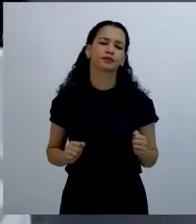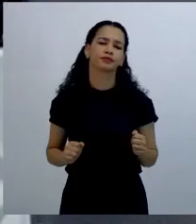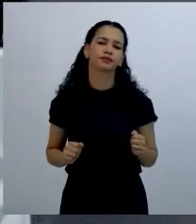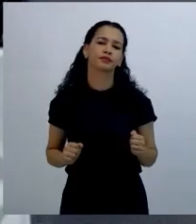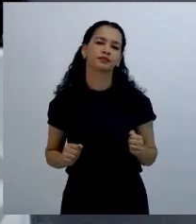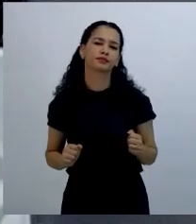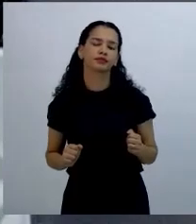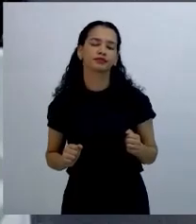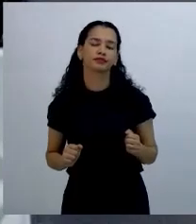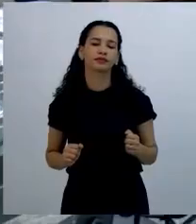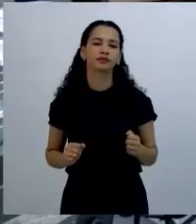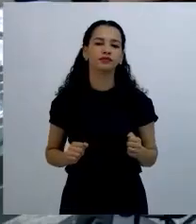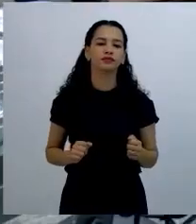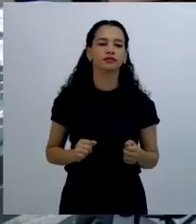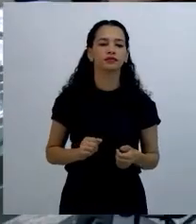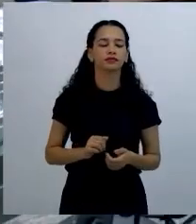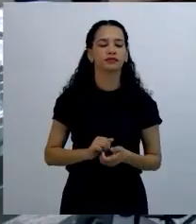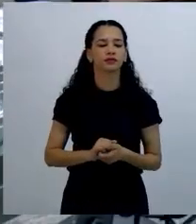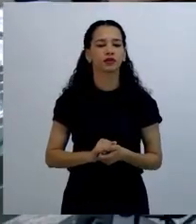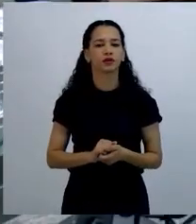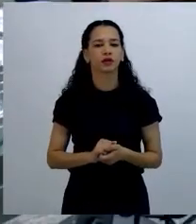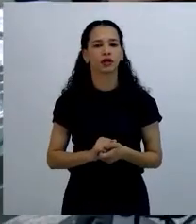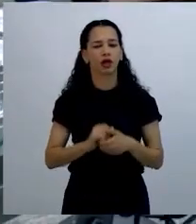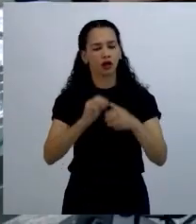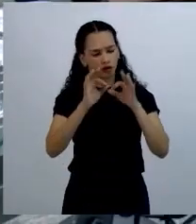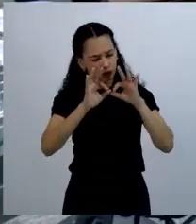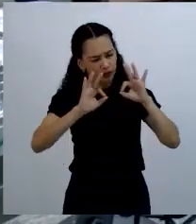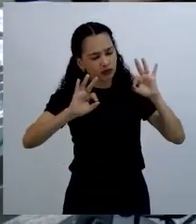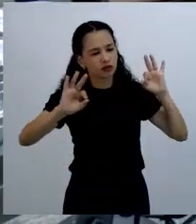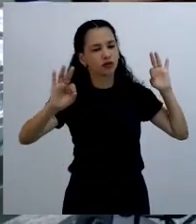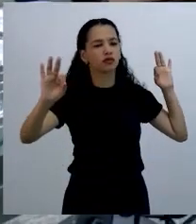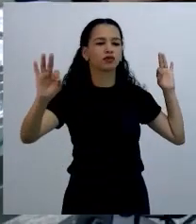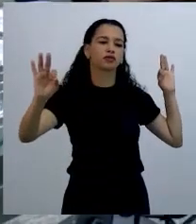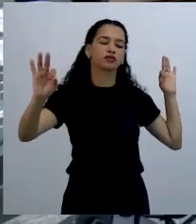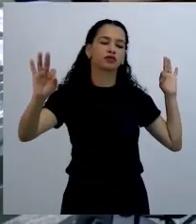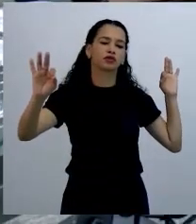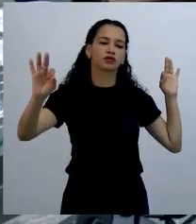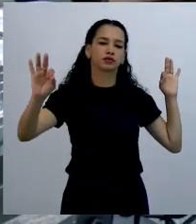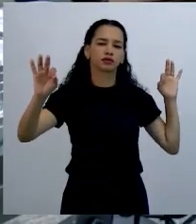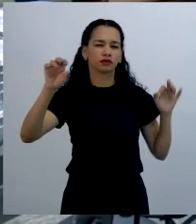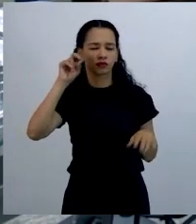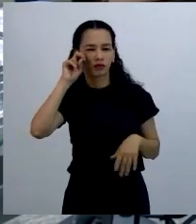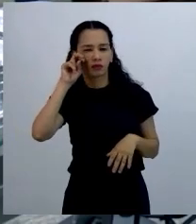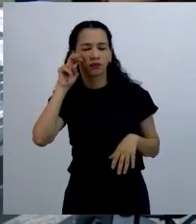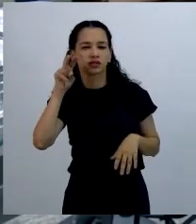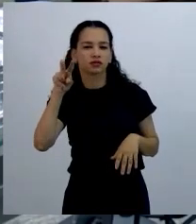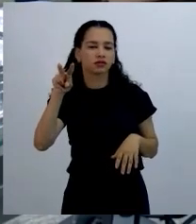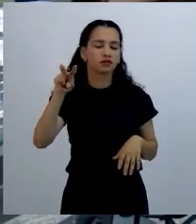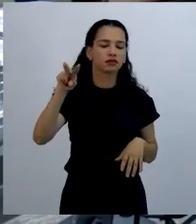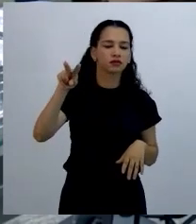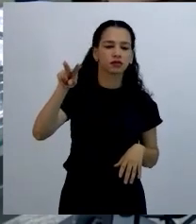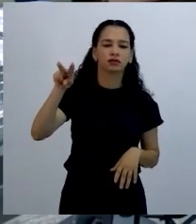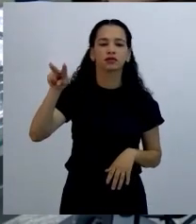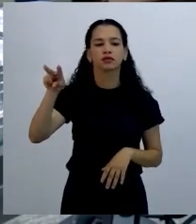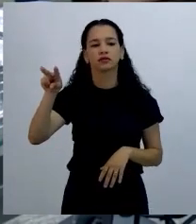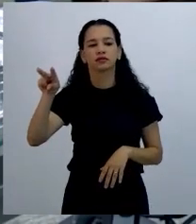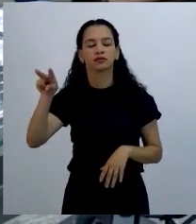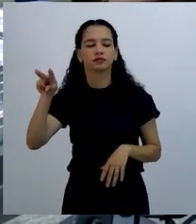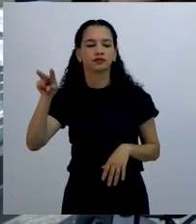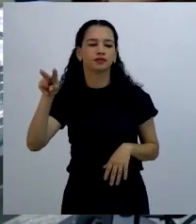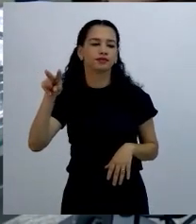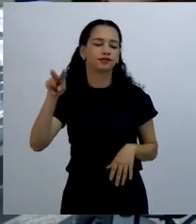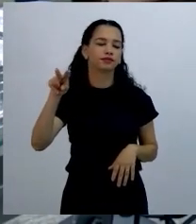observação que faz é que a dinâmica do reino ela segue sempre o mesmo padrão o mesmo caminho